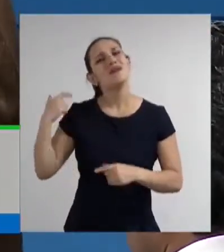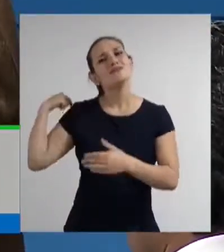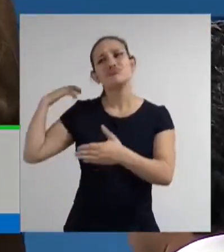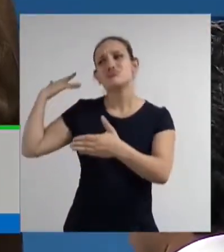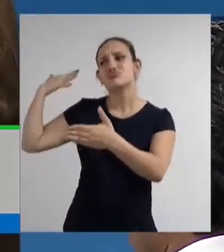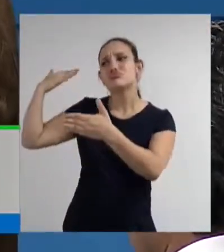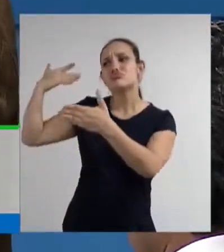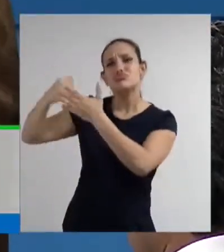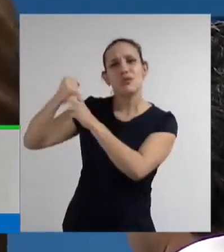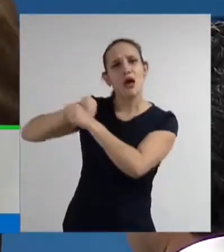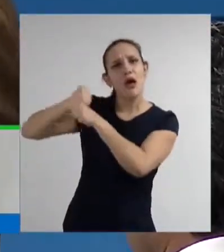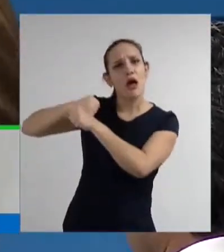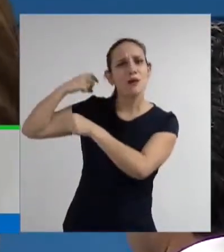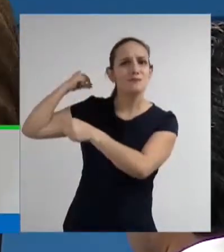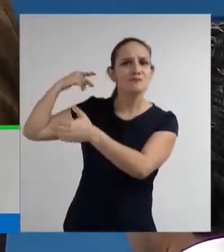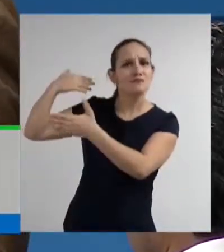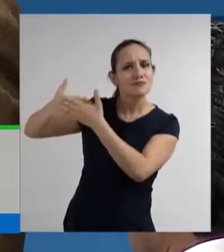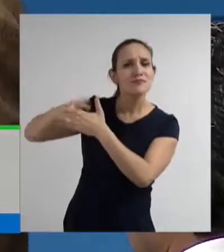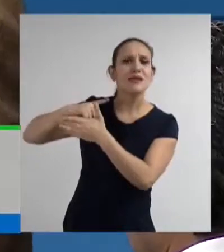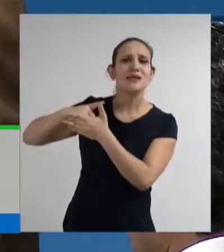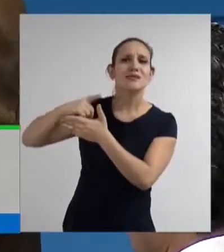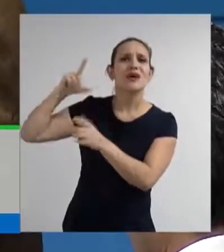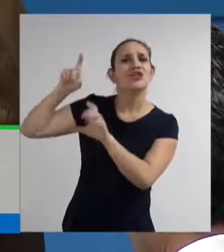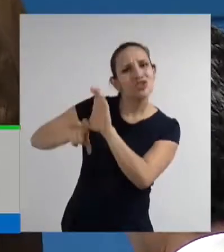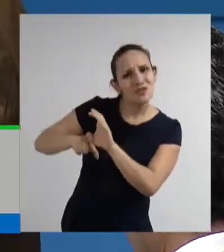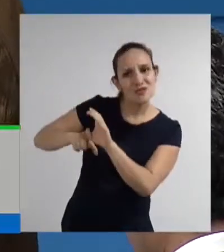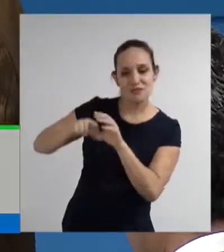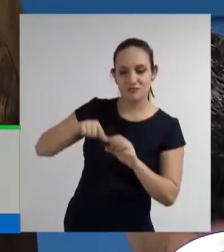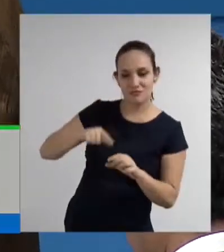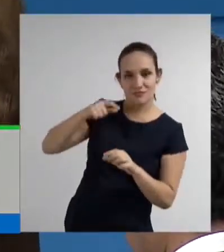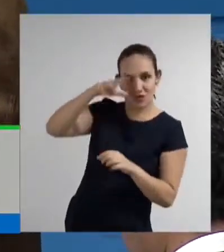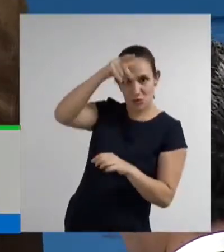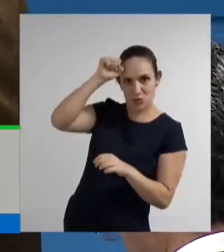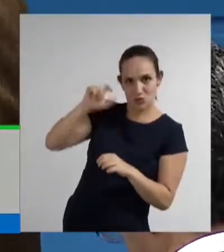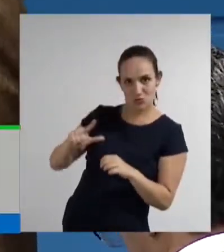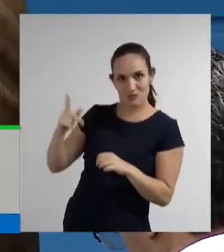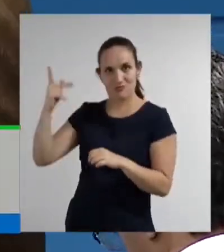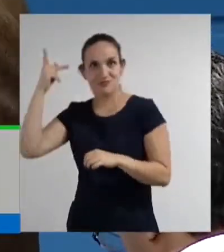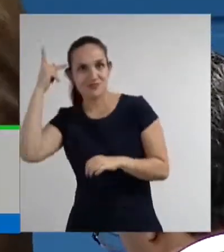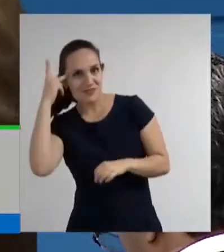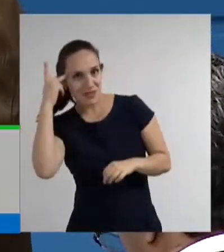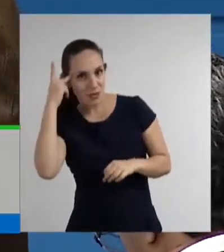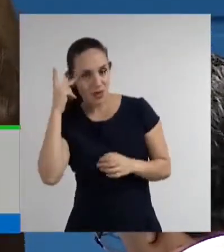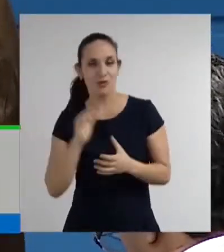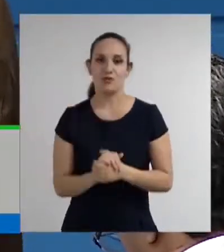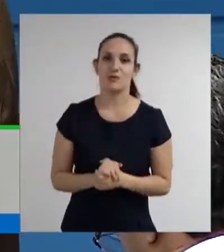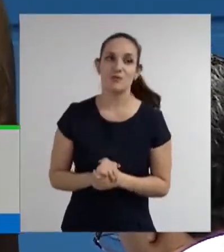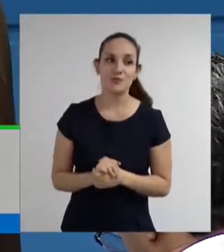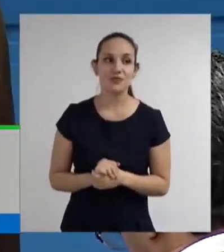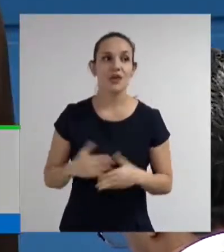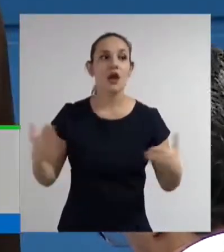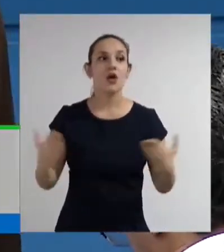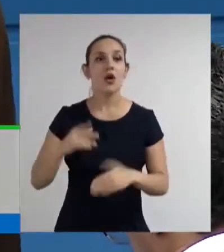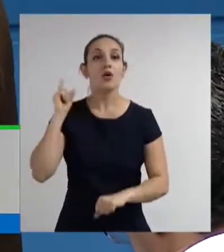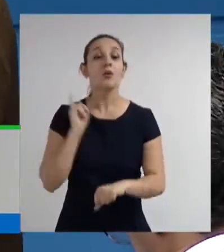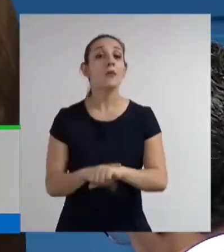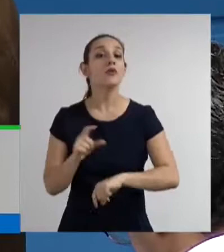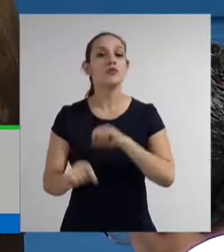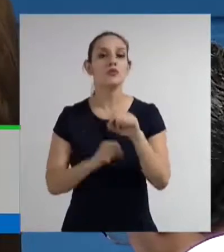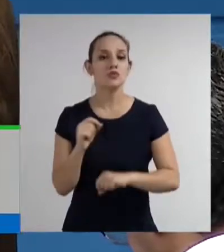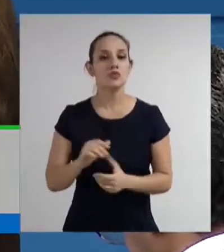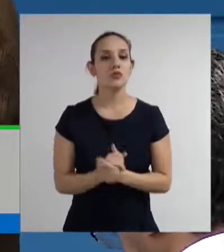anos com o Estado de São Paulo e Mato Grosso do Sul. E agora chega um momento, senhor presidente, que